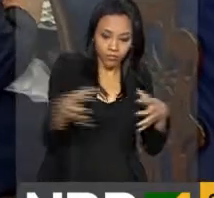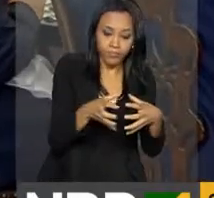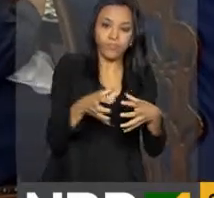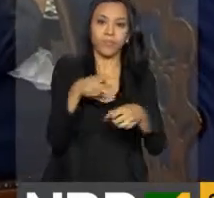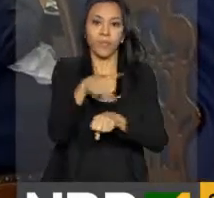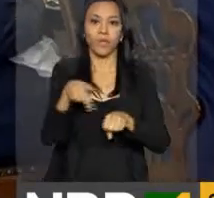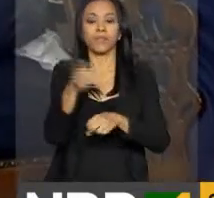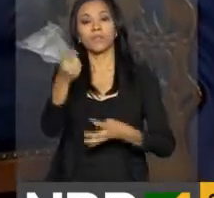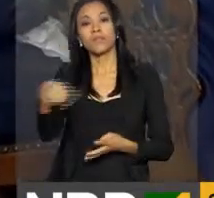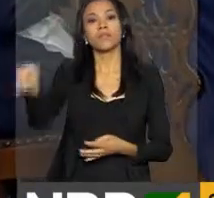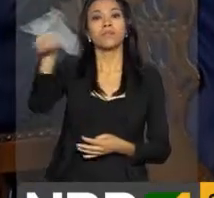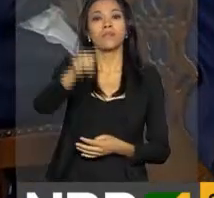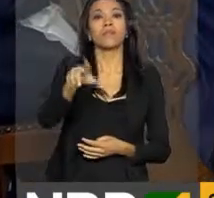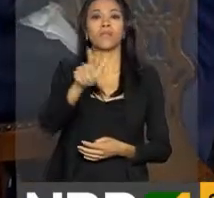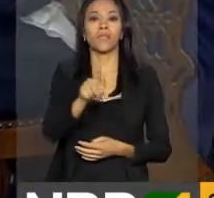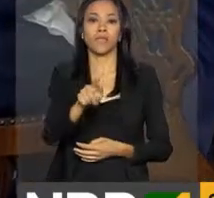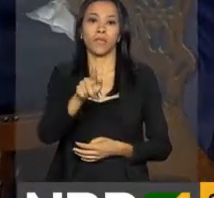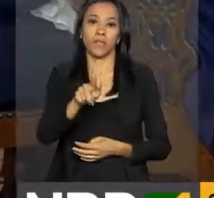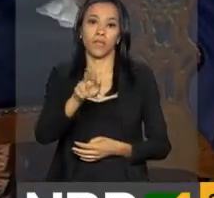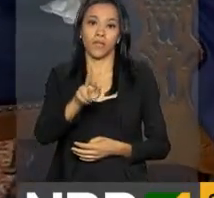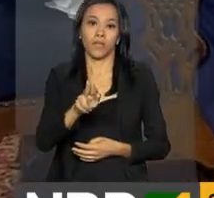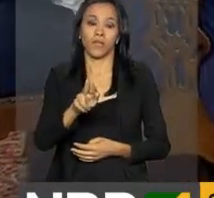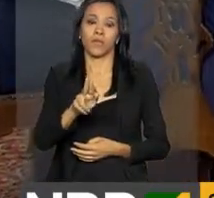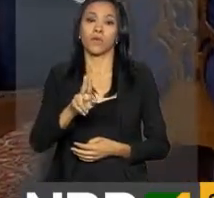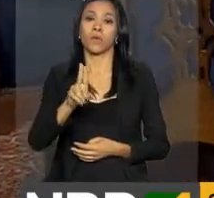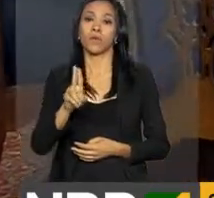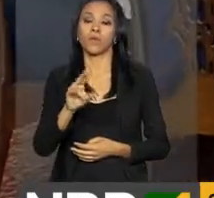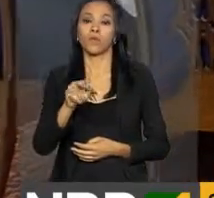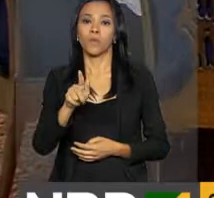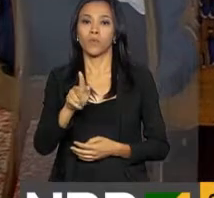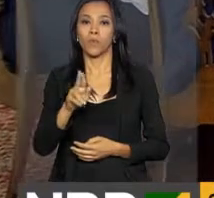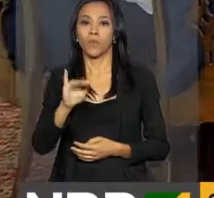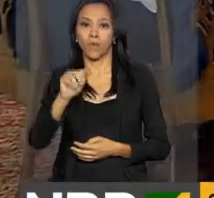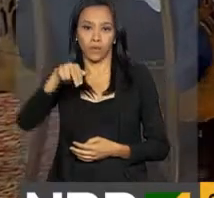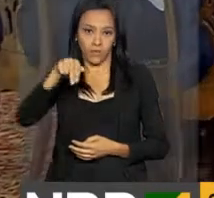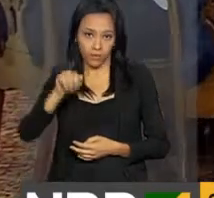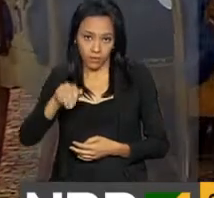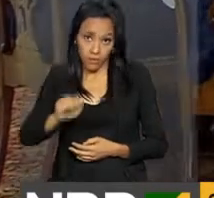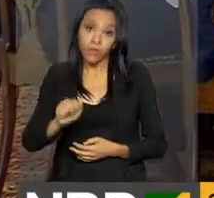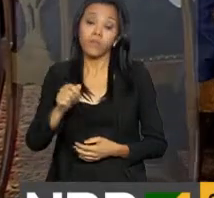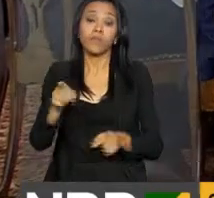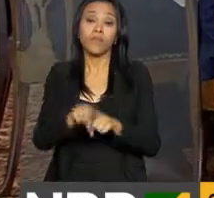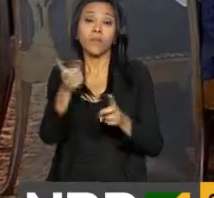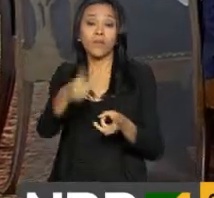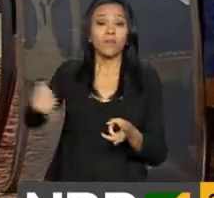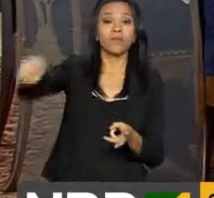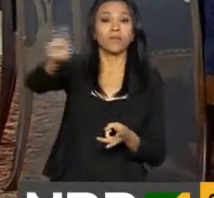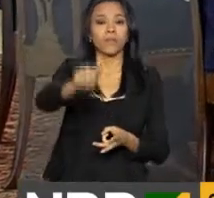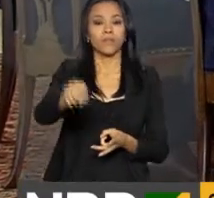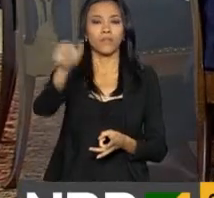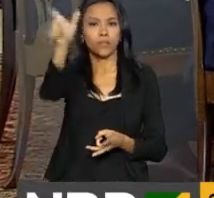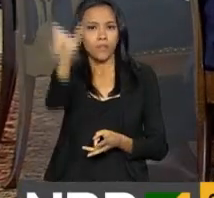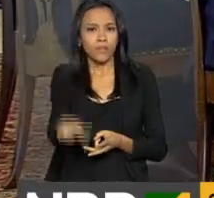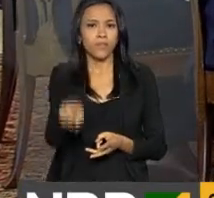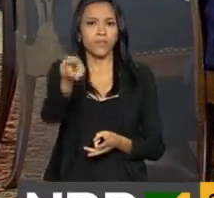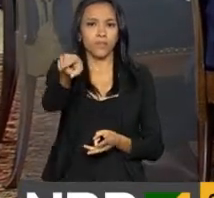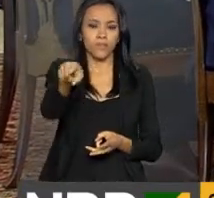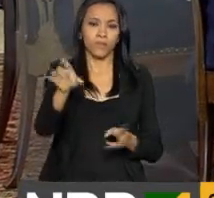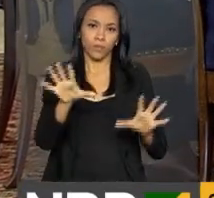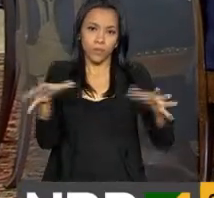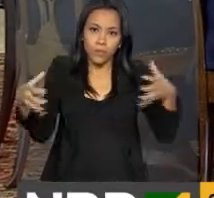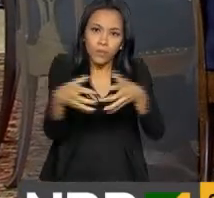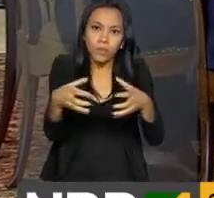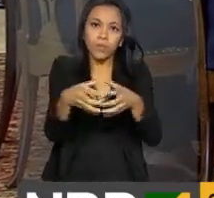República Cooperativa da Guiana, os chefes de delegação da 51ª Cúpula dos Chefes de